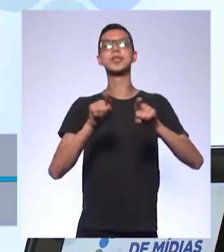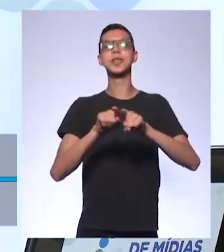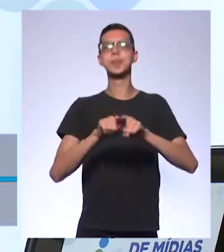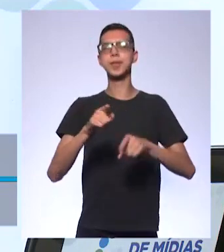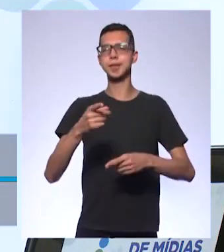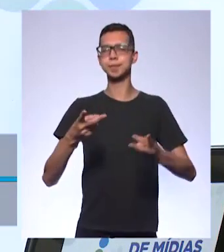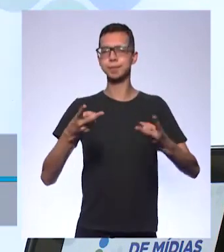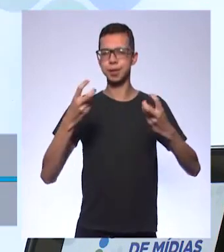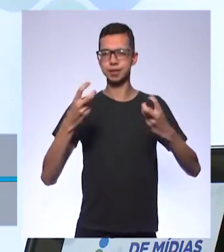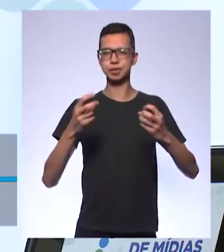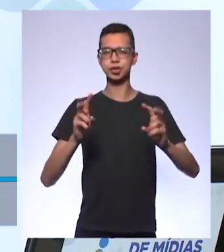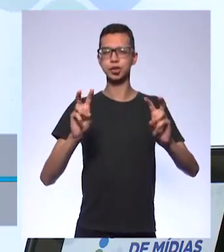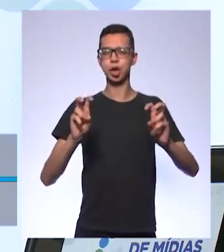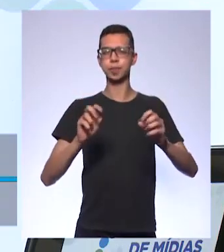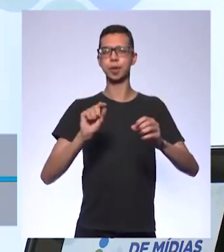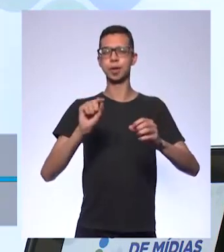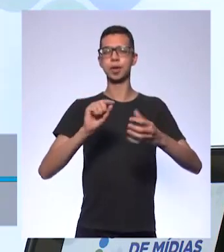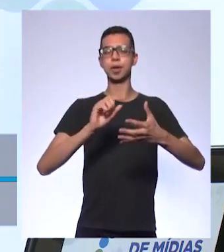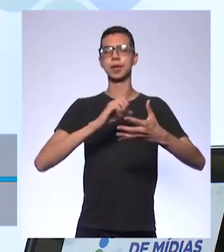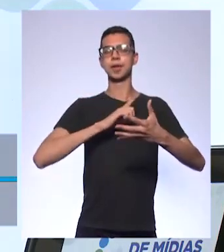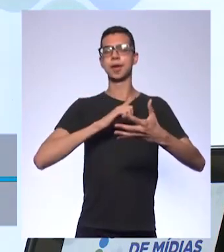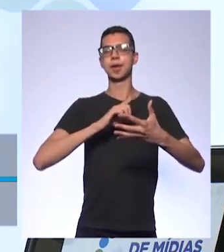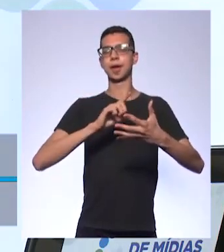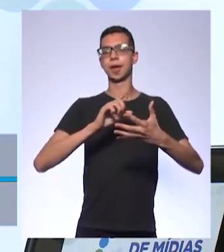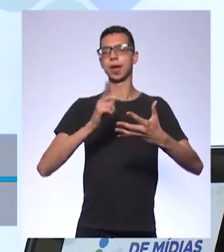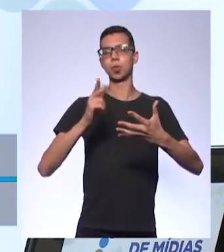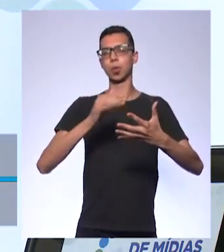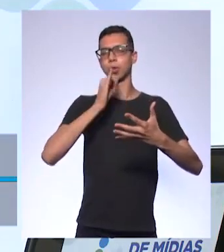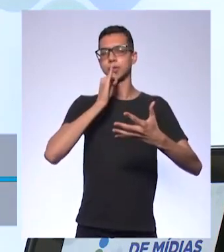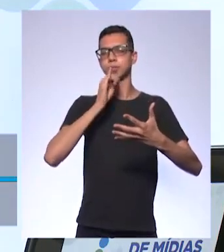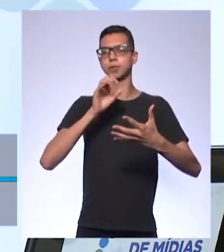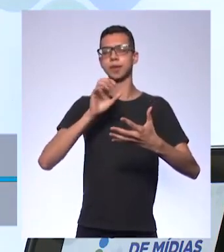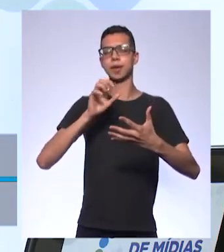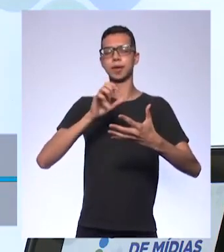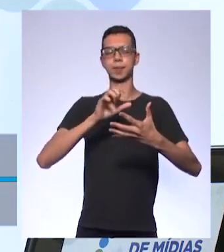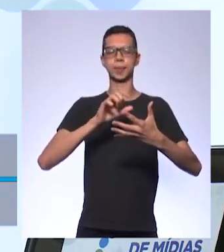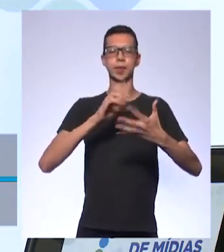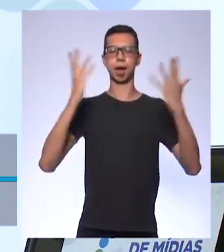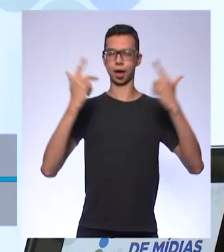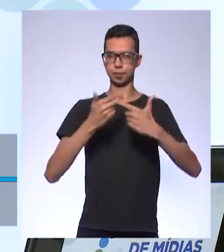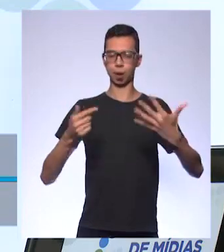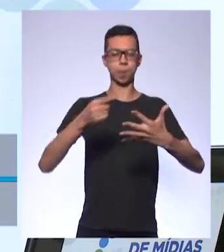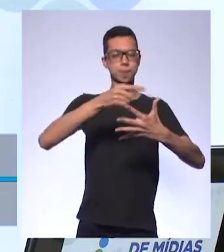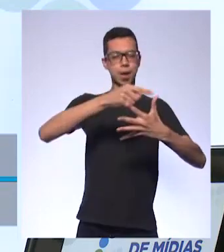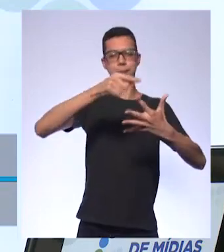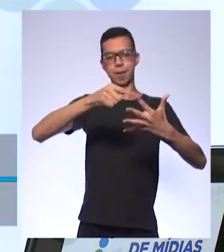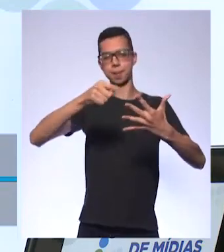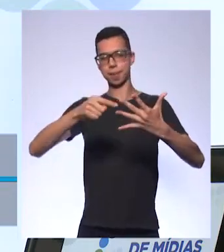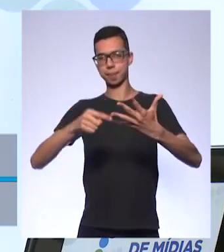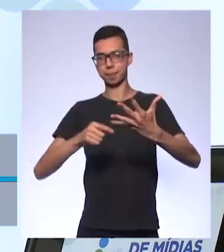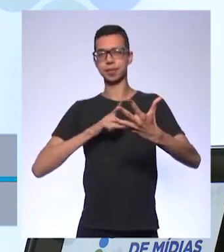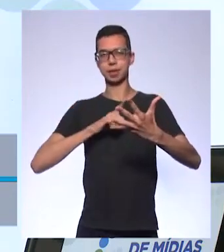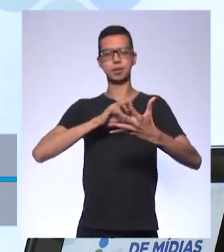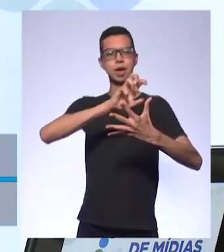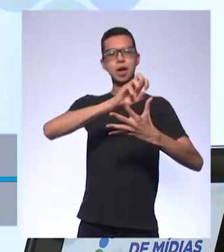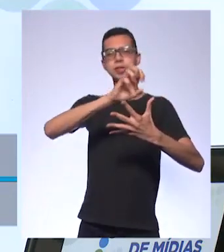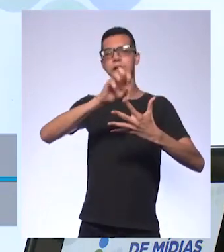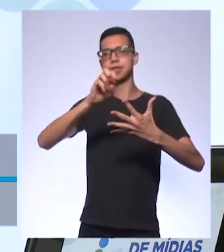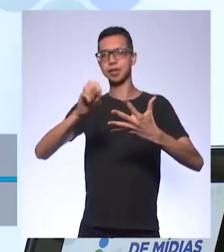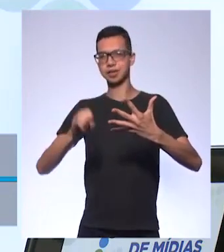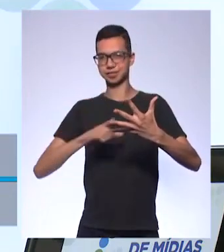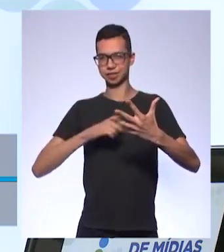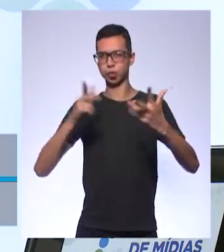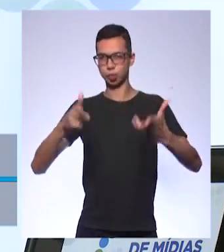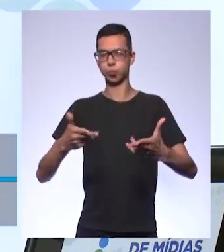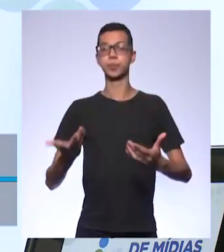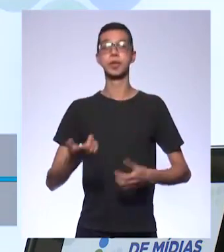aí nessa questão do ecossistema. E o clima, né? Logicamente que a principal característica de um bioma é a vegetação. Por